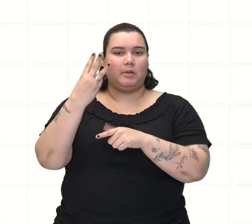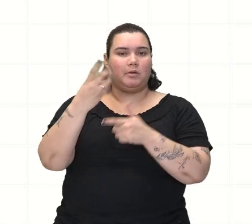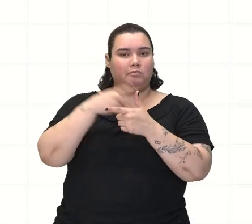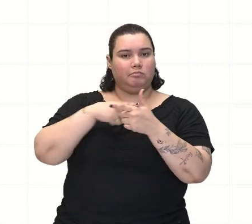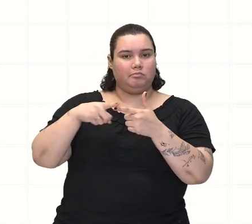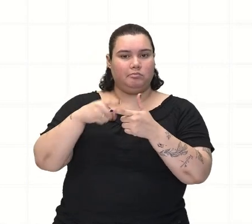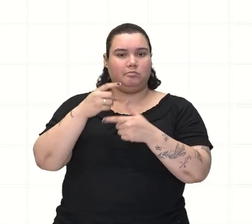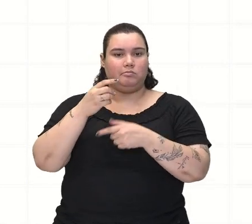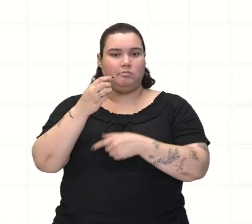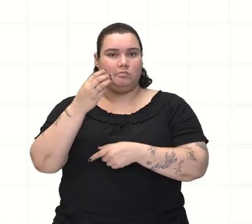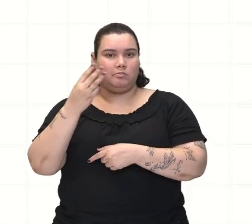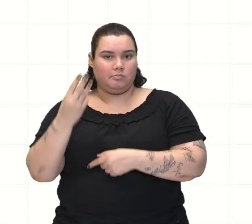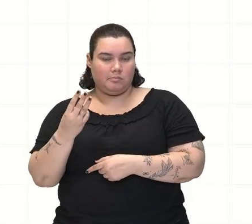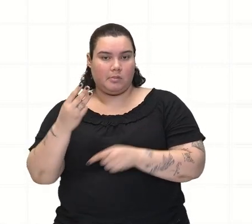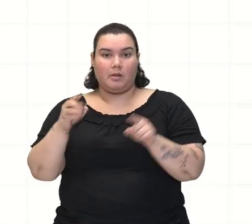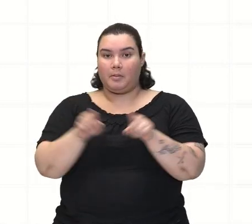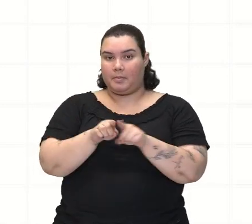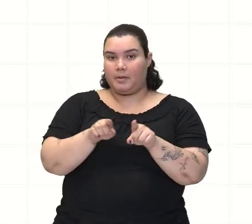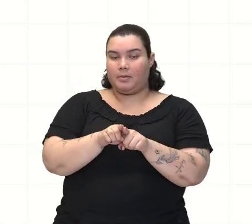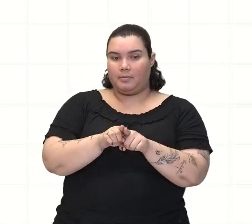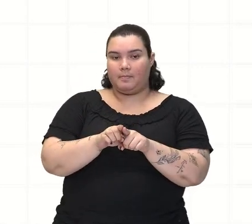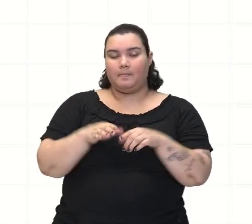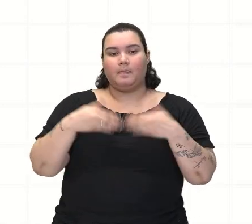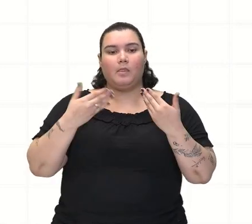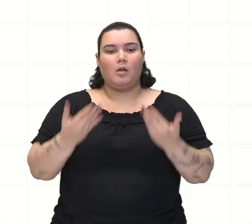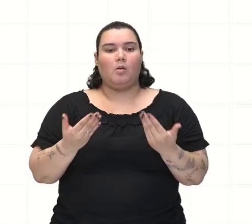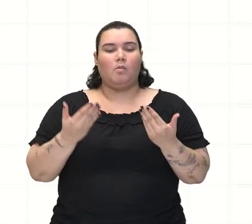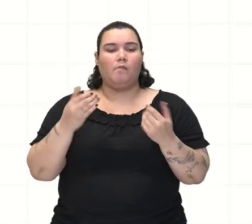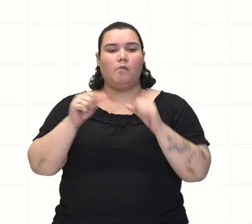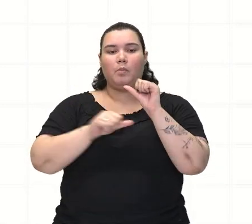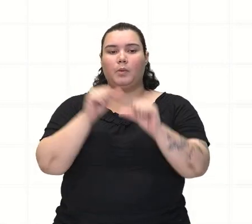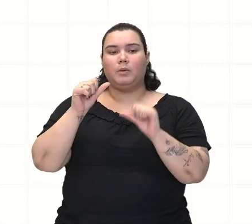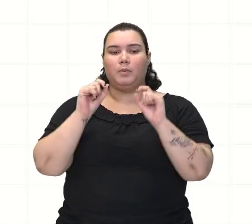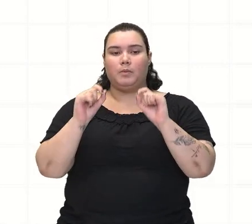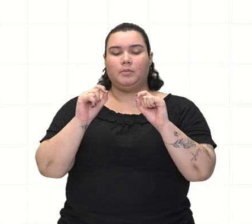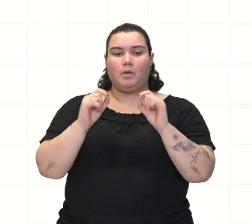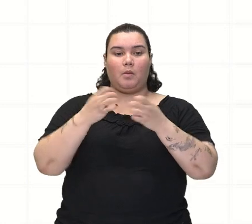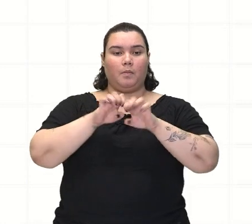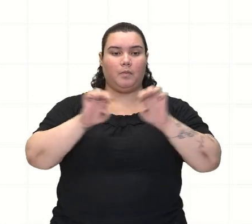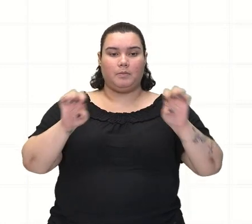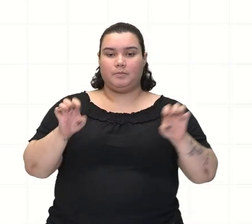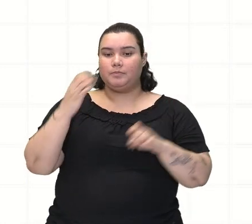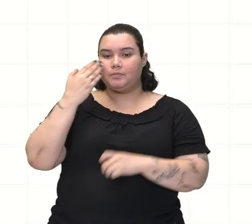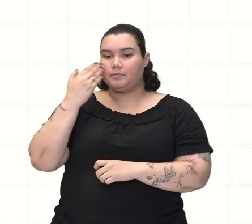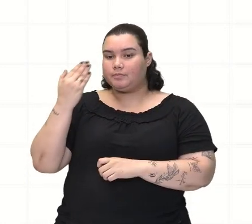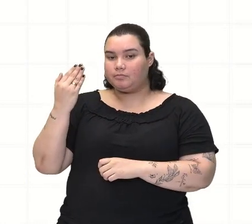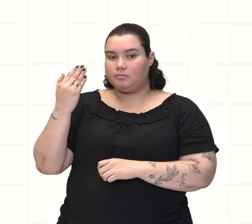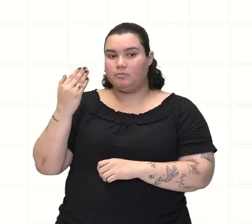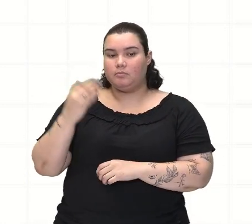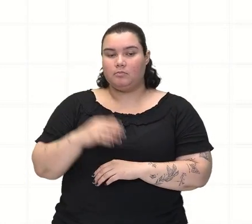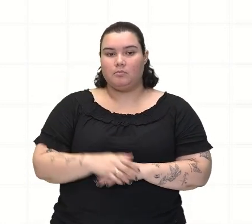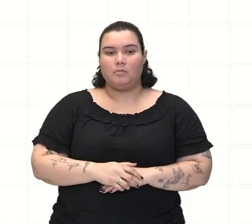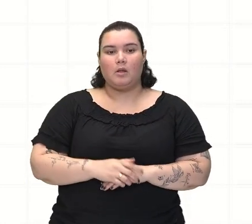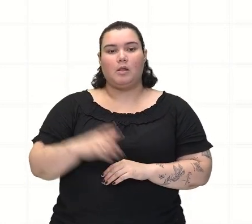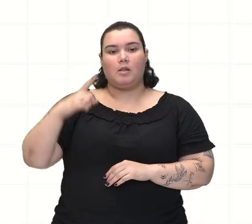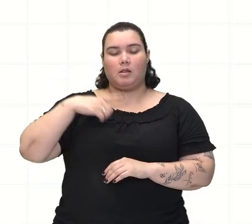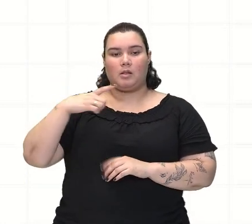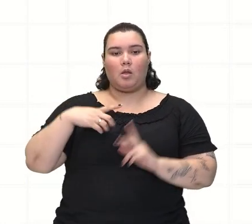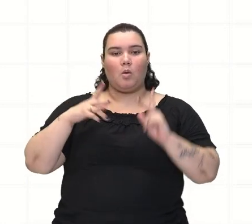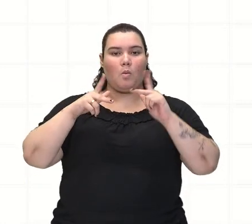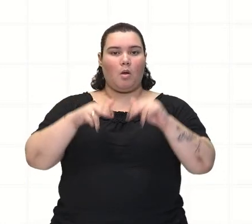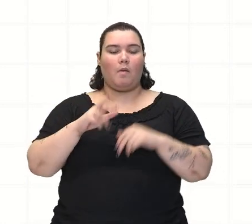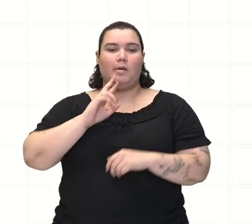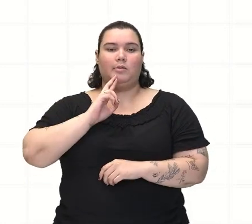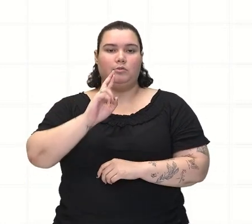por 2, ou por 3. Então, o que é que eu vou obter? Eu vou obter essa equação que tem as mesmas